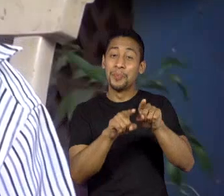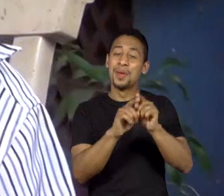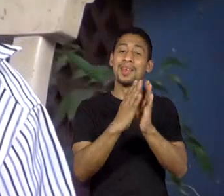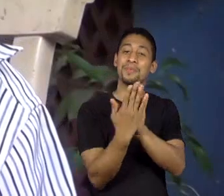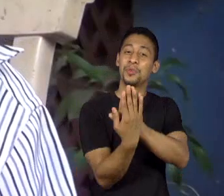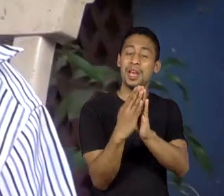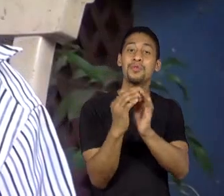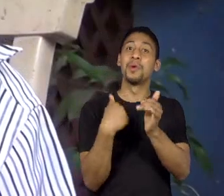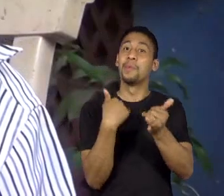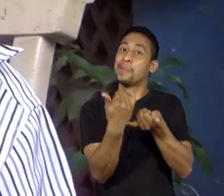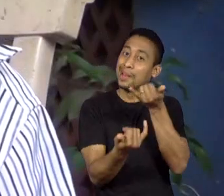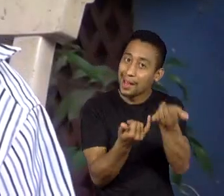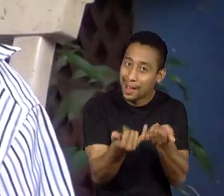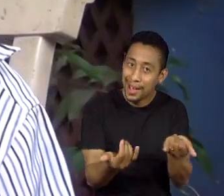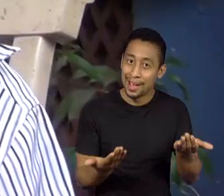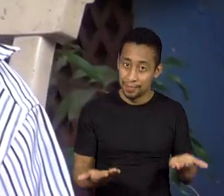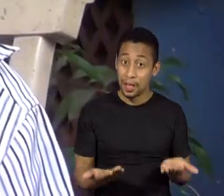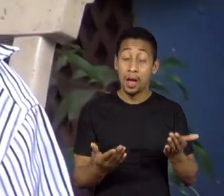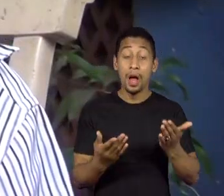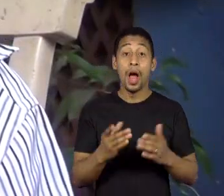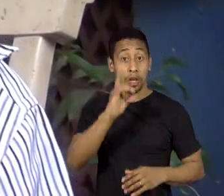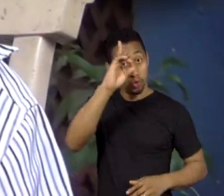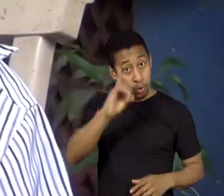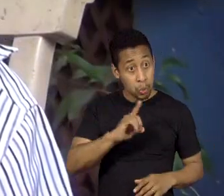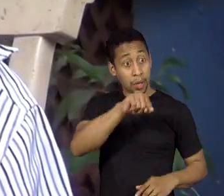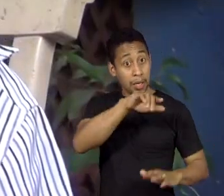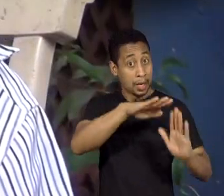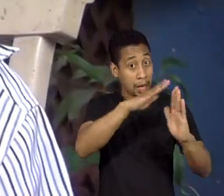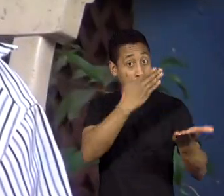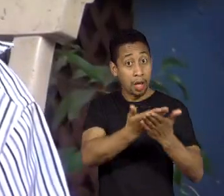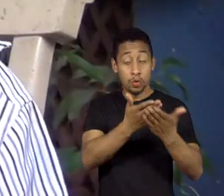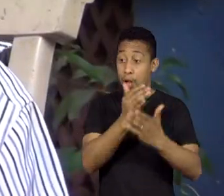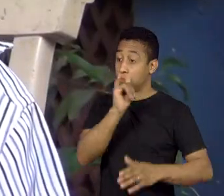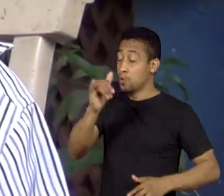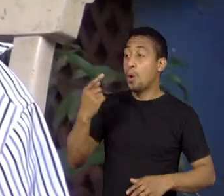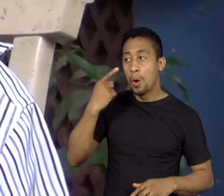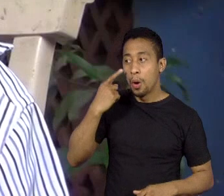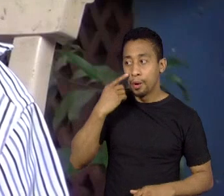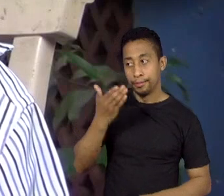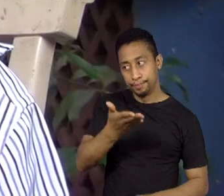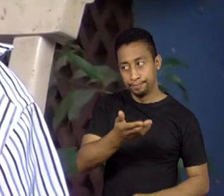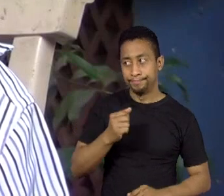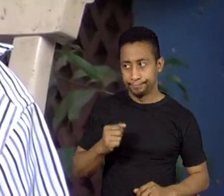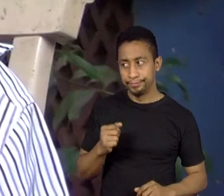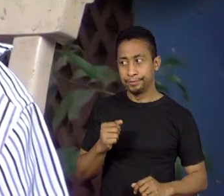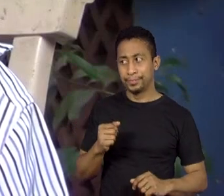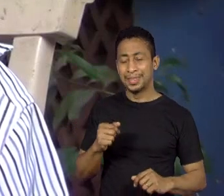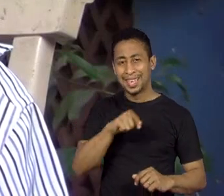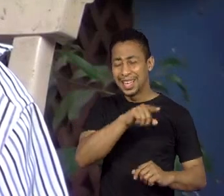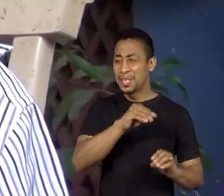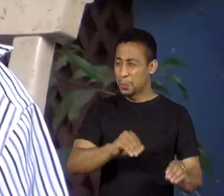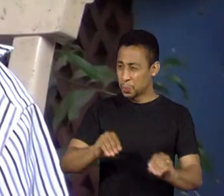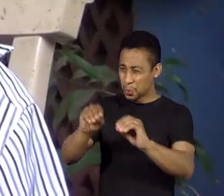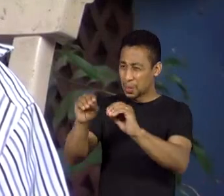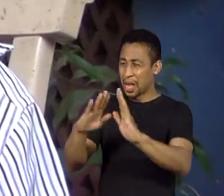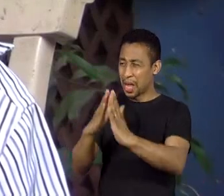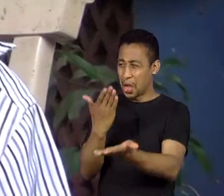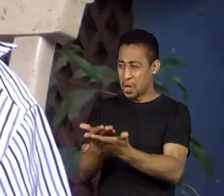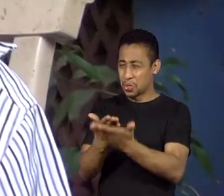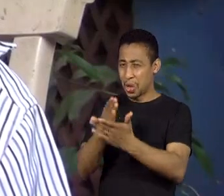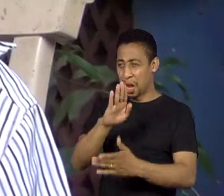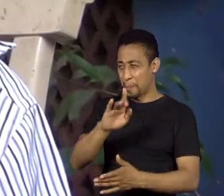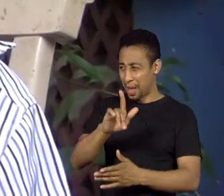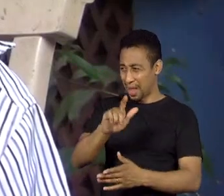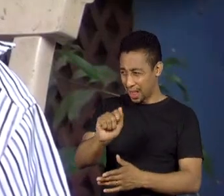títulos. A diretora da escola disse, olha, não manda ele para o Belas Artes,